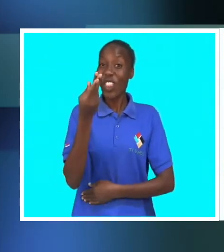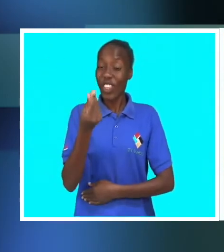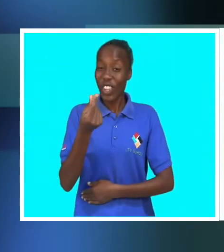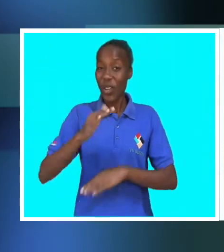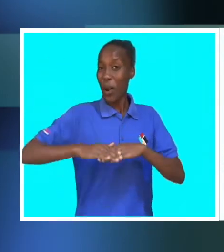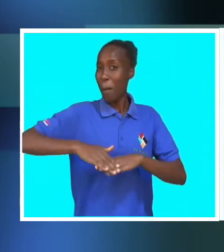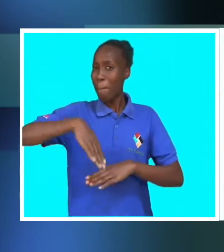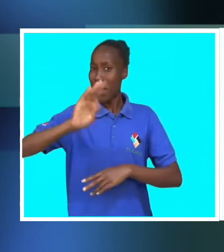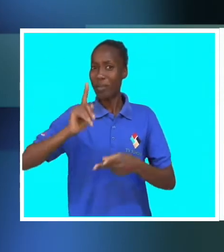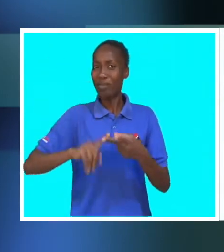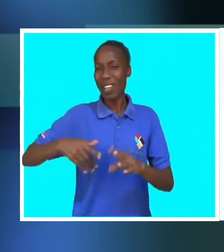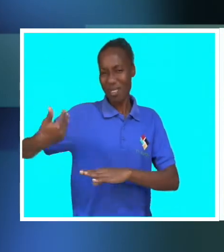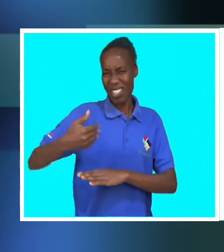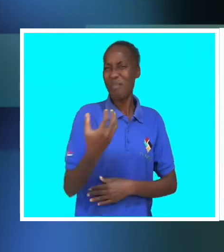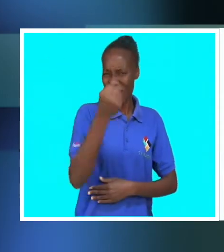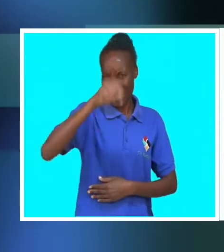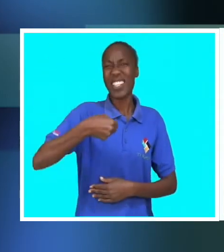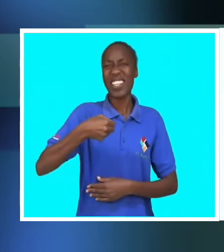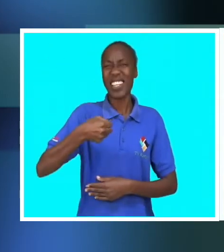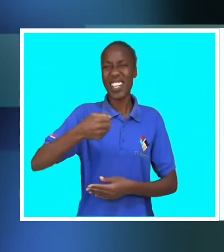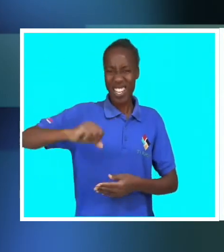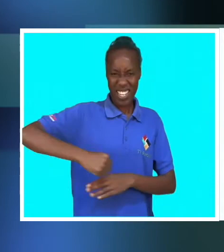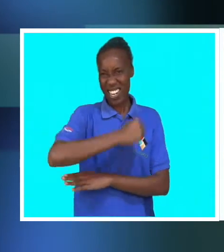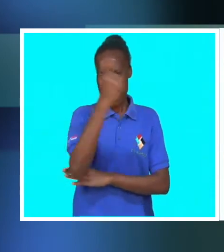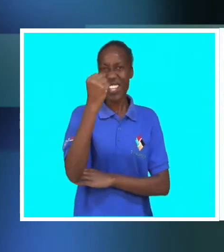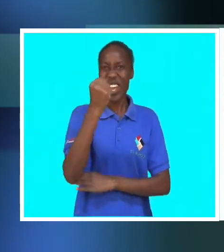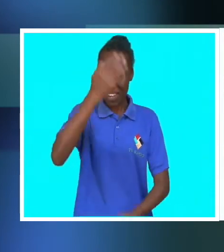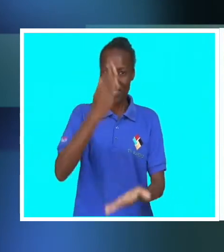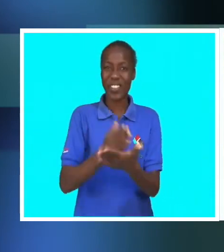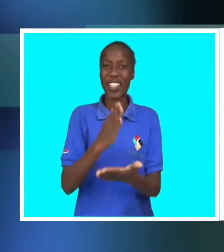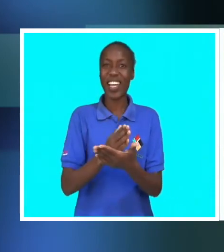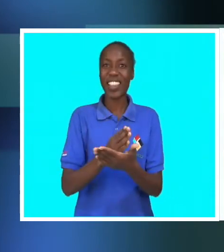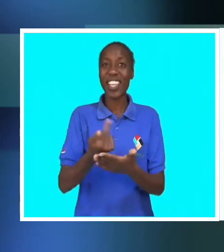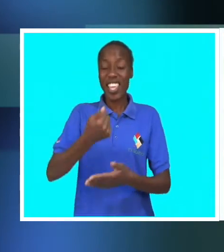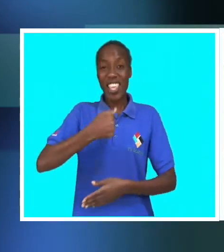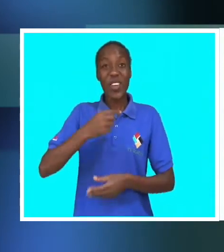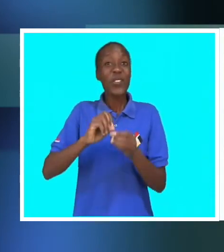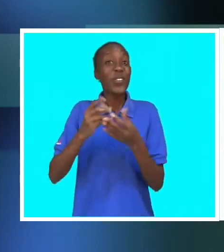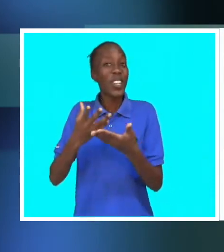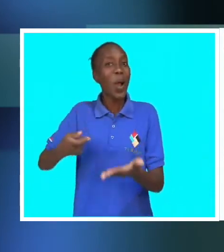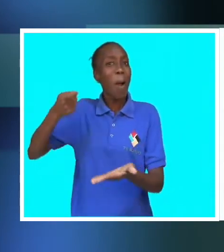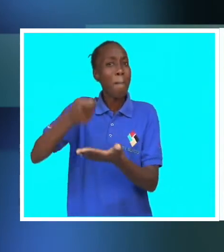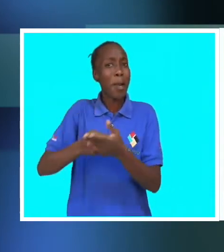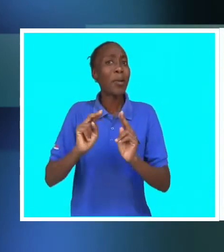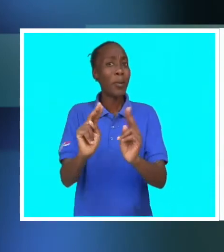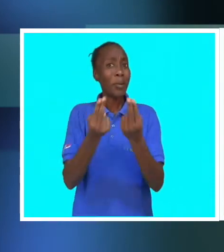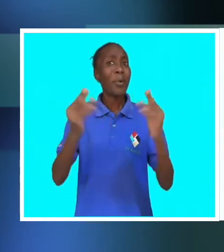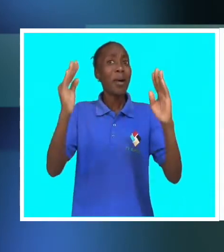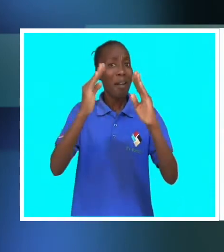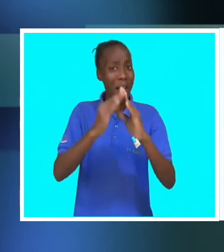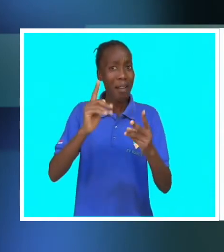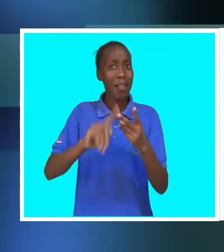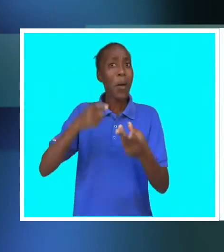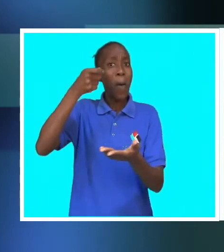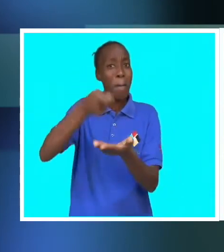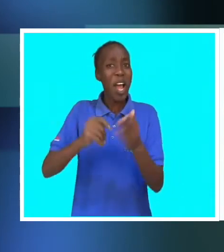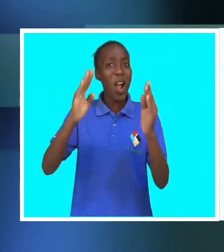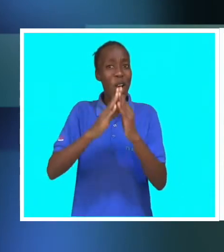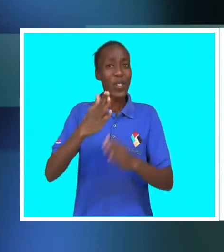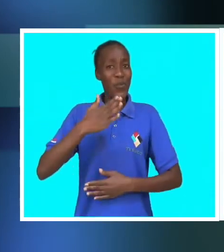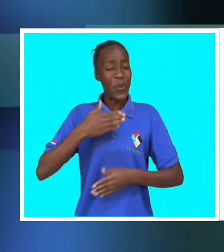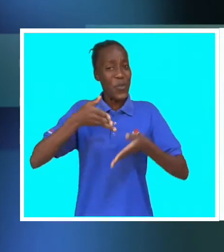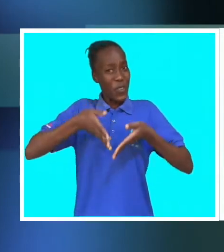conforme estou... Mas sempre é de ganhar, isso tenho certeza, né? É de comprar uma nova casa, comprar